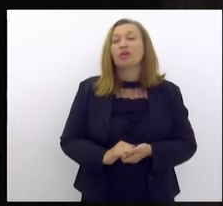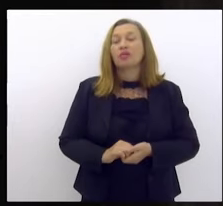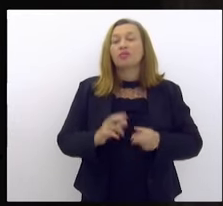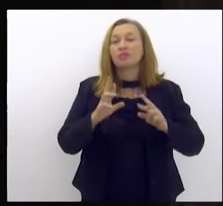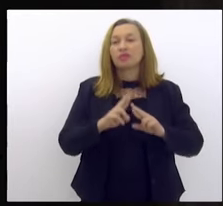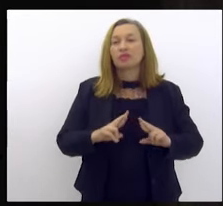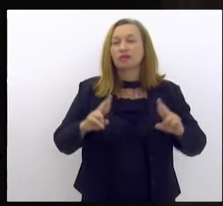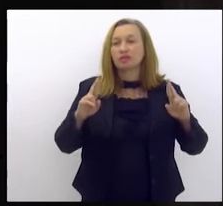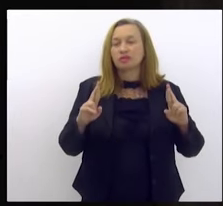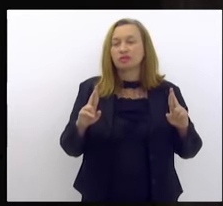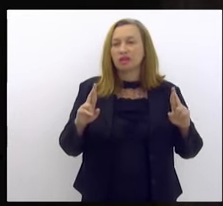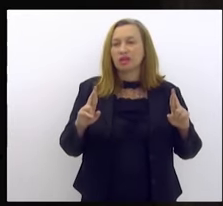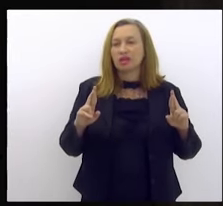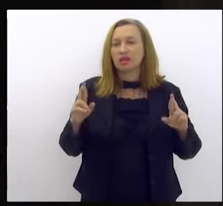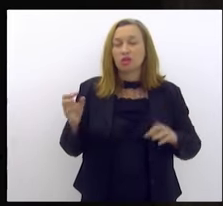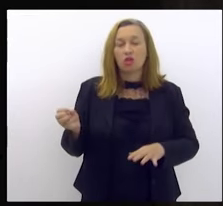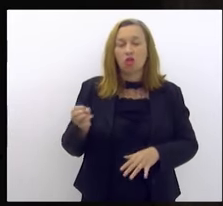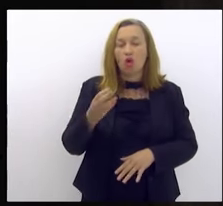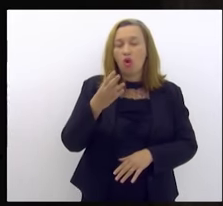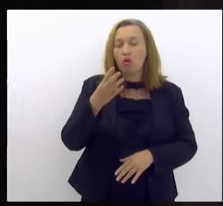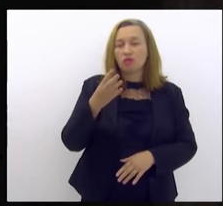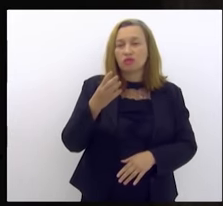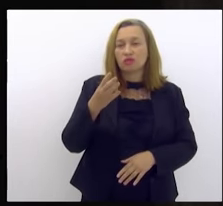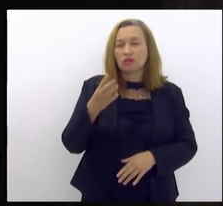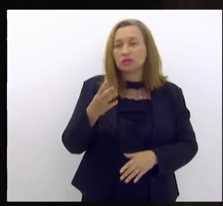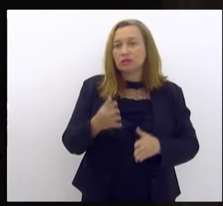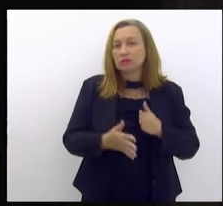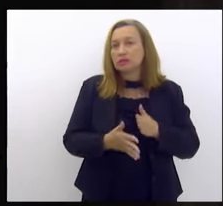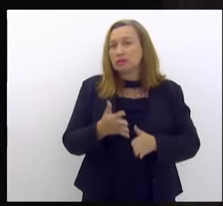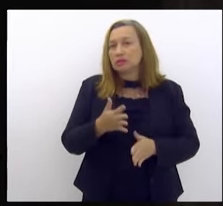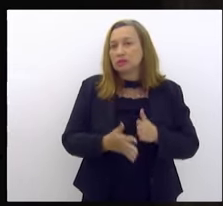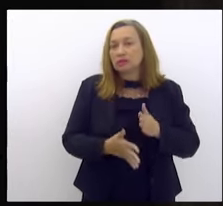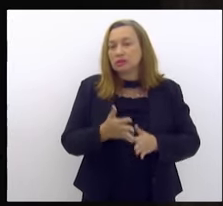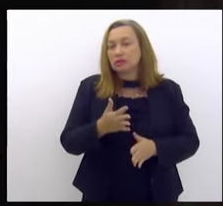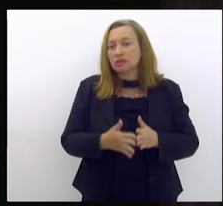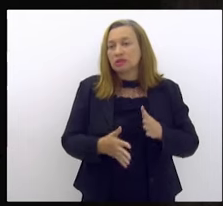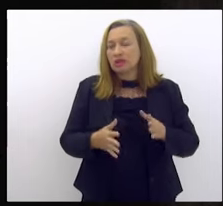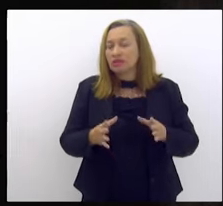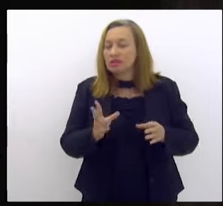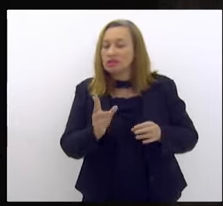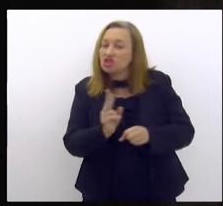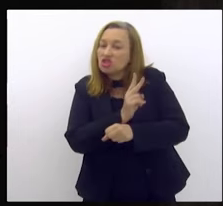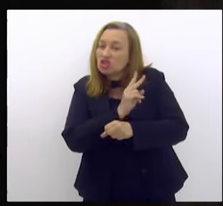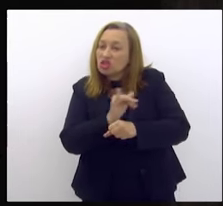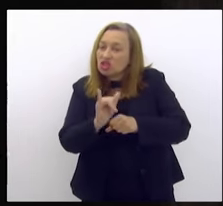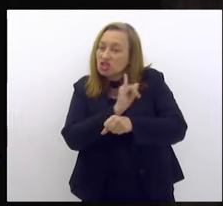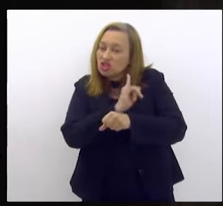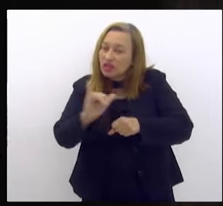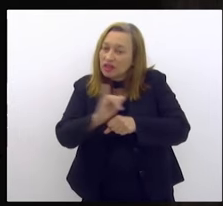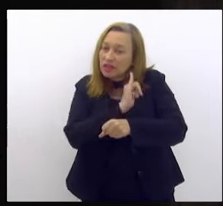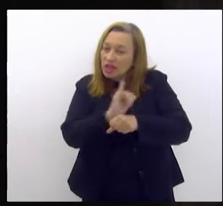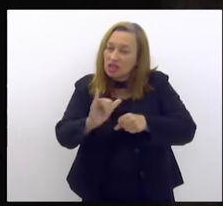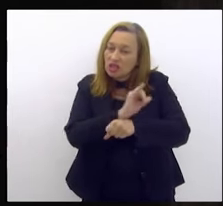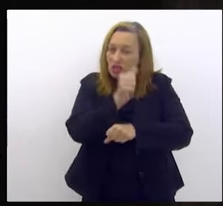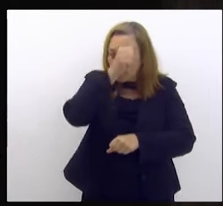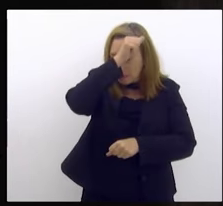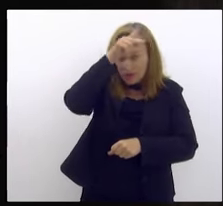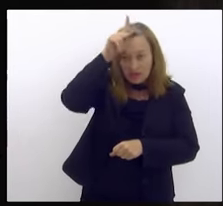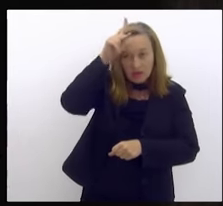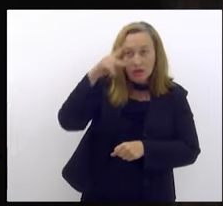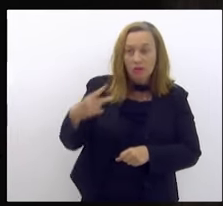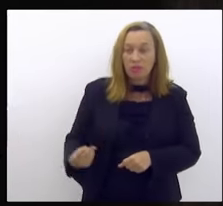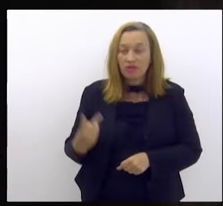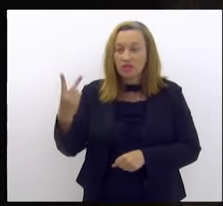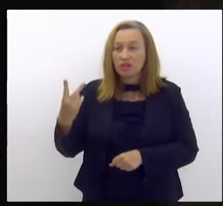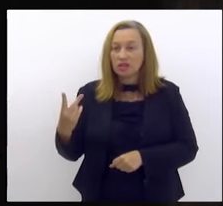Esperança frustrou o que estava sendo arquitetado pela prefeitura para privilegiar